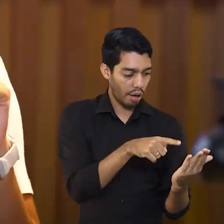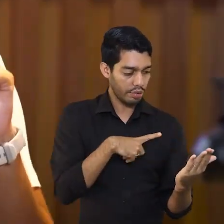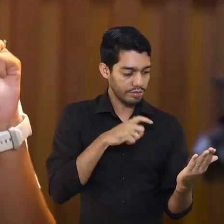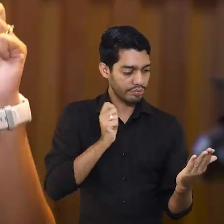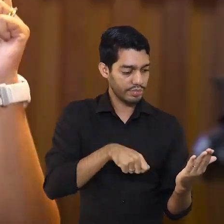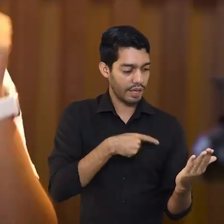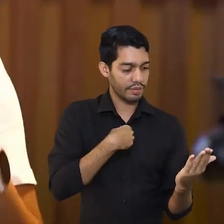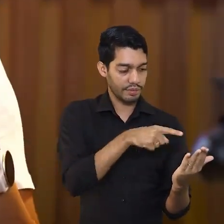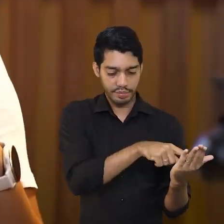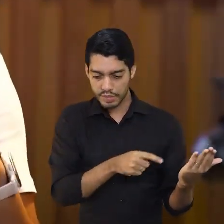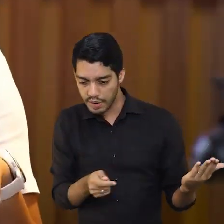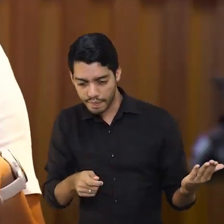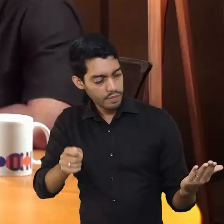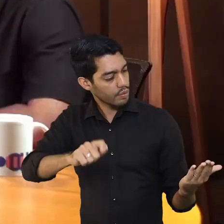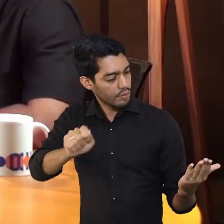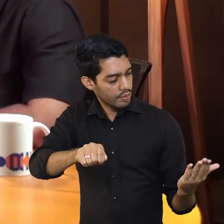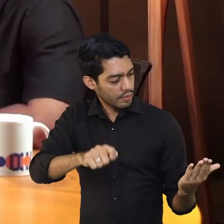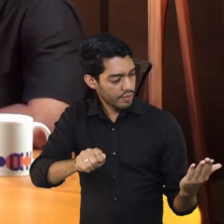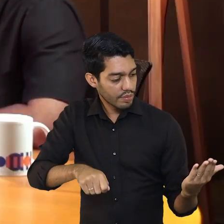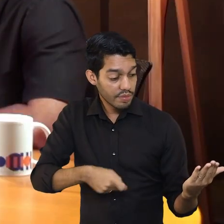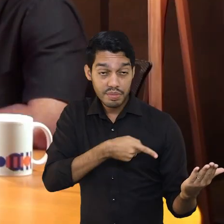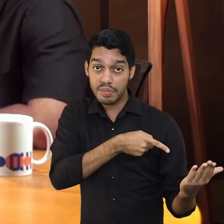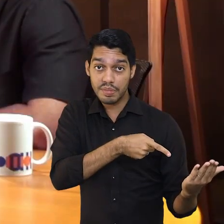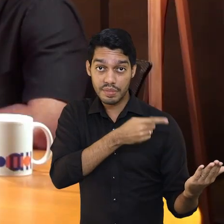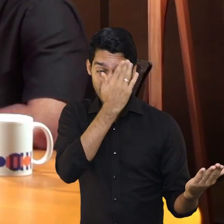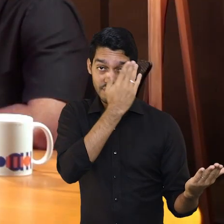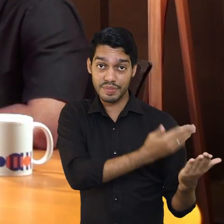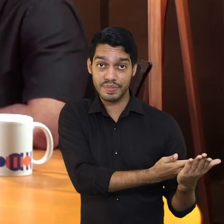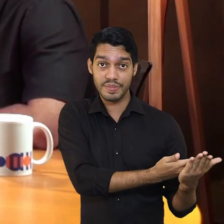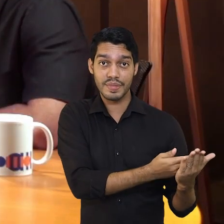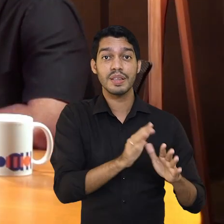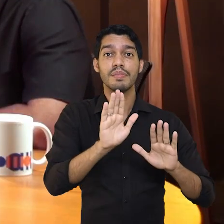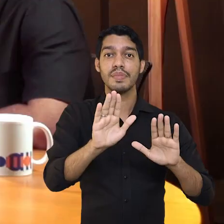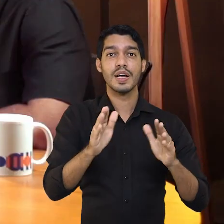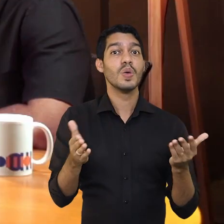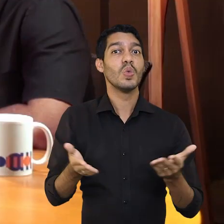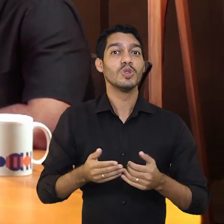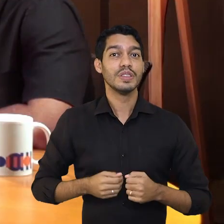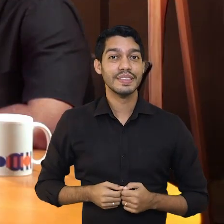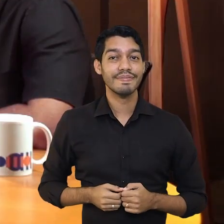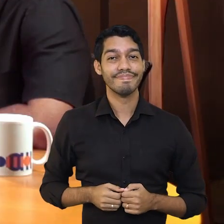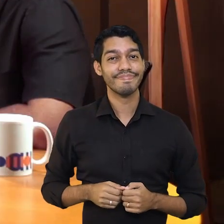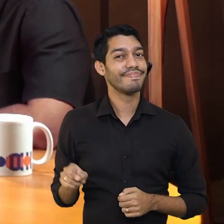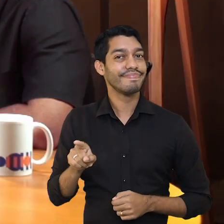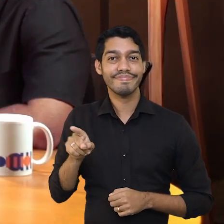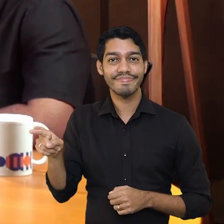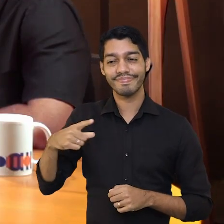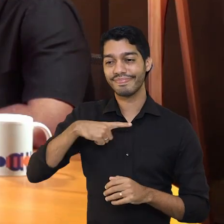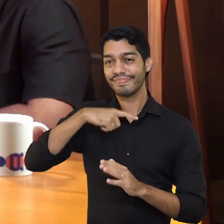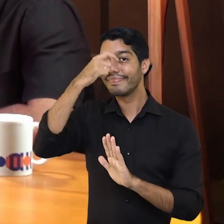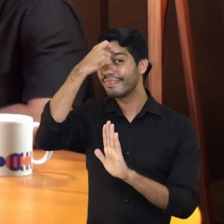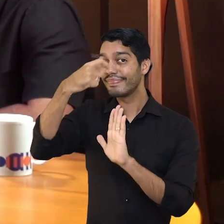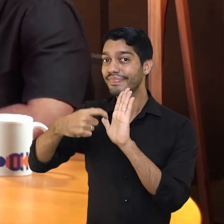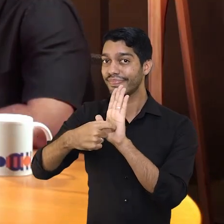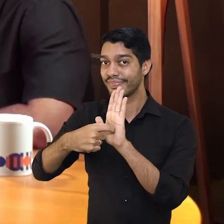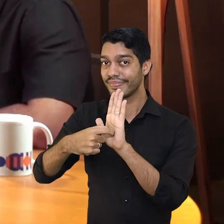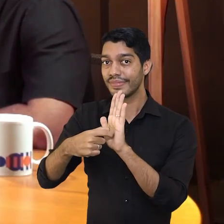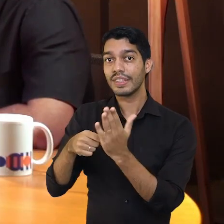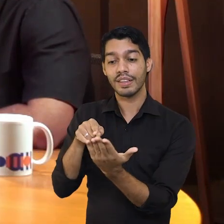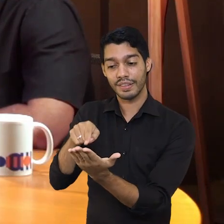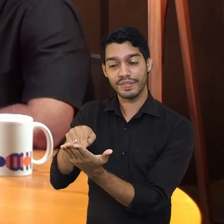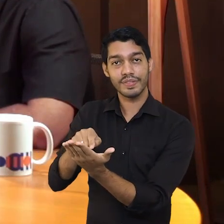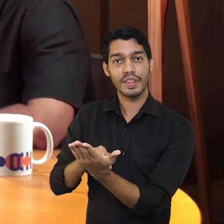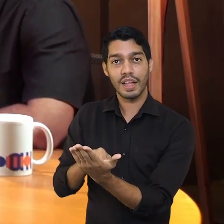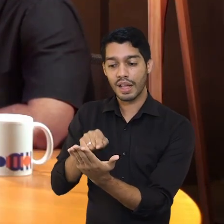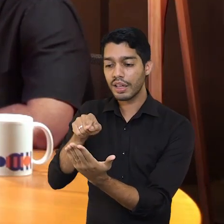aquilo era uma fonte correta. A grande diferença para os nossos alunos hoje é que quando eles pesquisam, eles têm essa mesma certeza que a gente